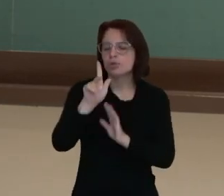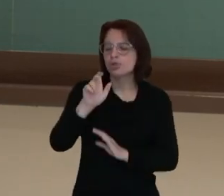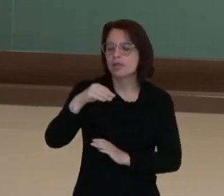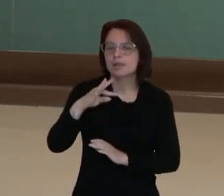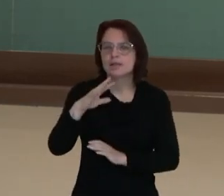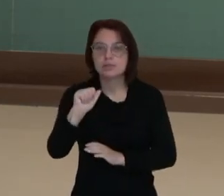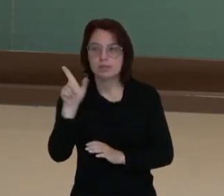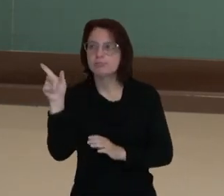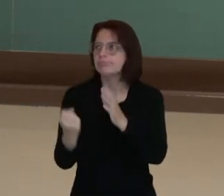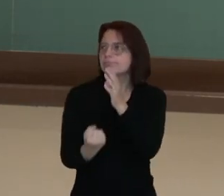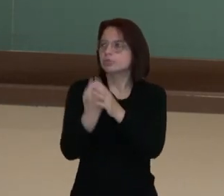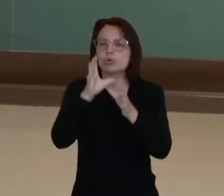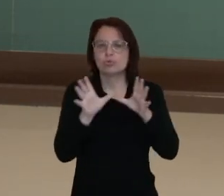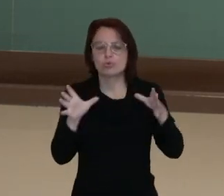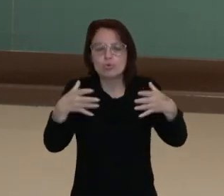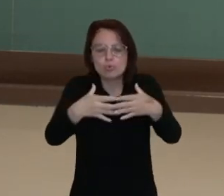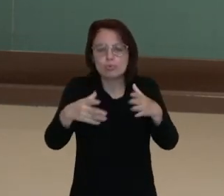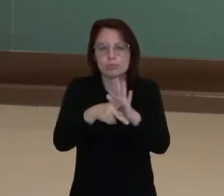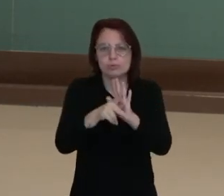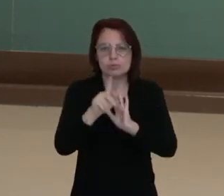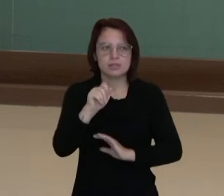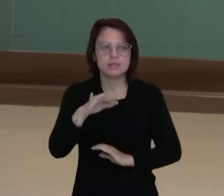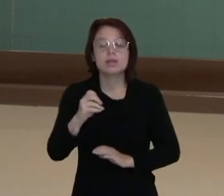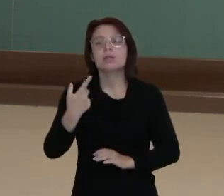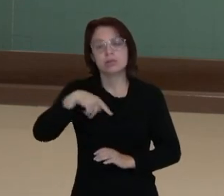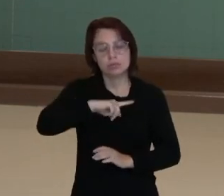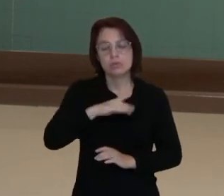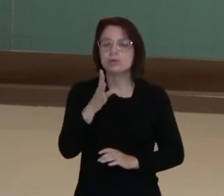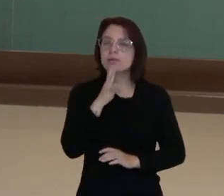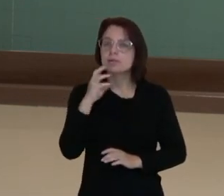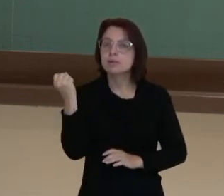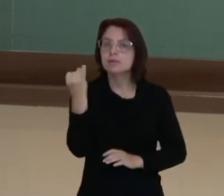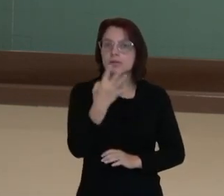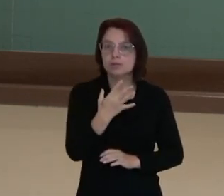de genética. Então, nós conhecemos alguns dos